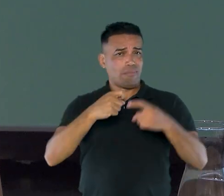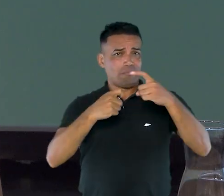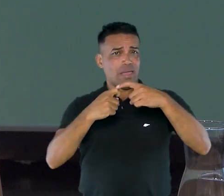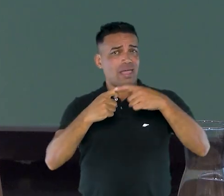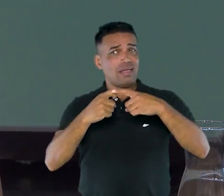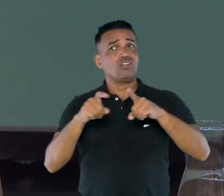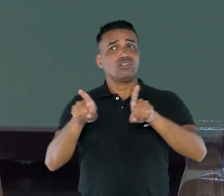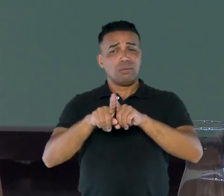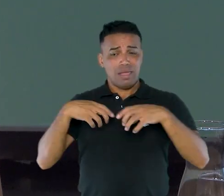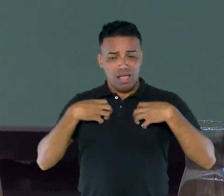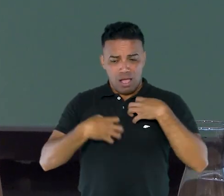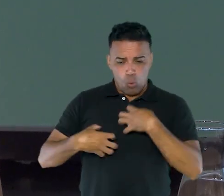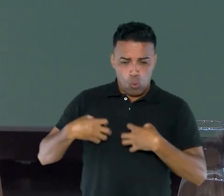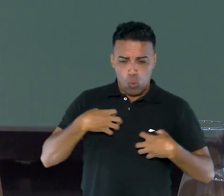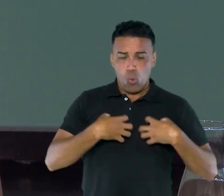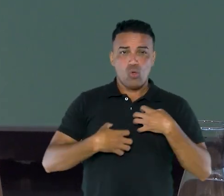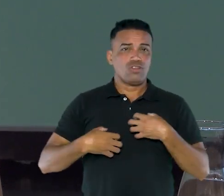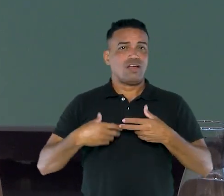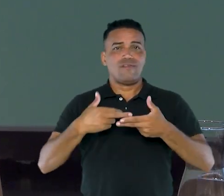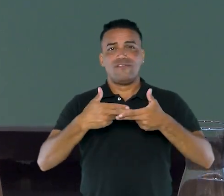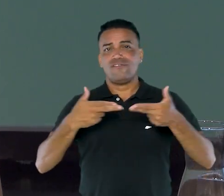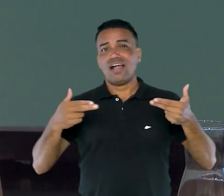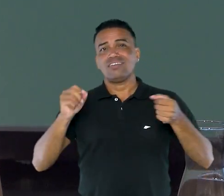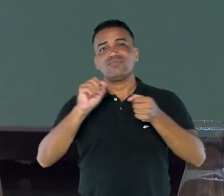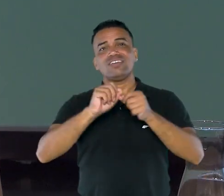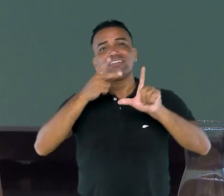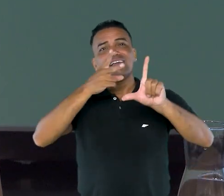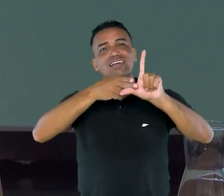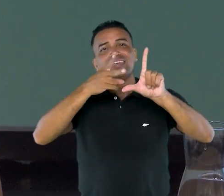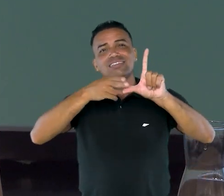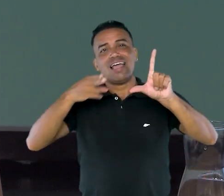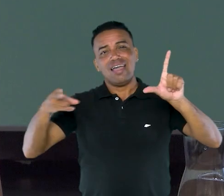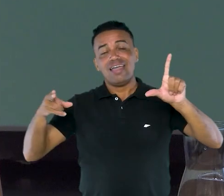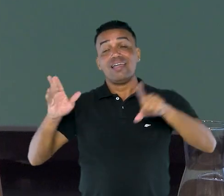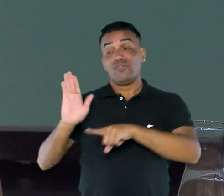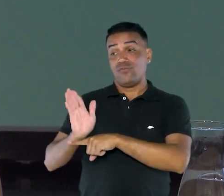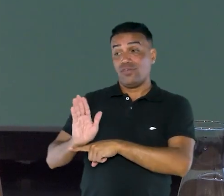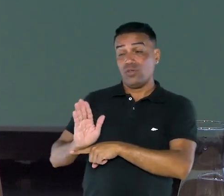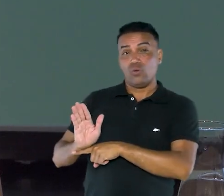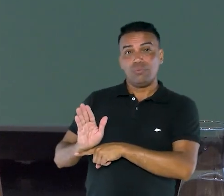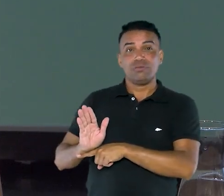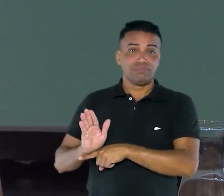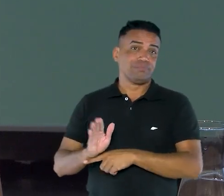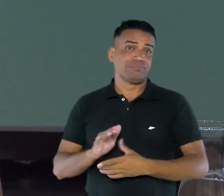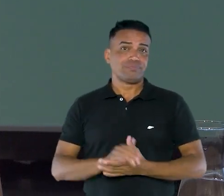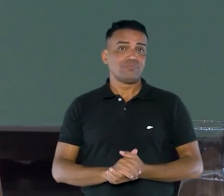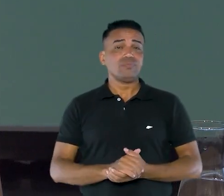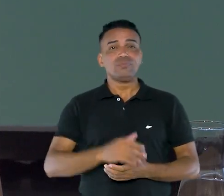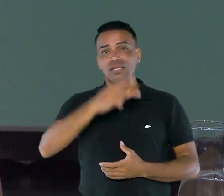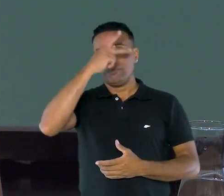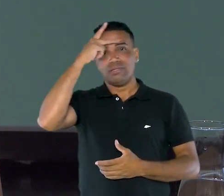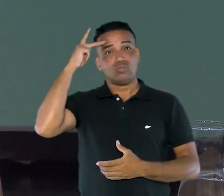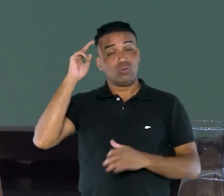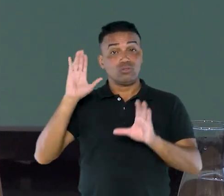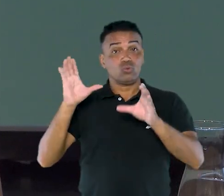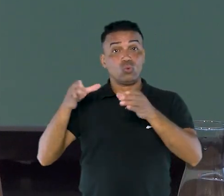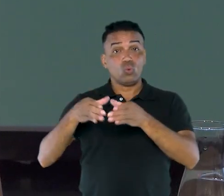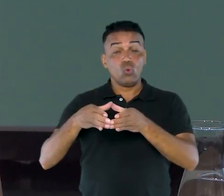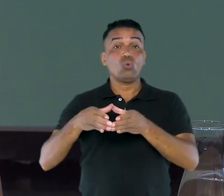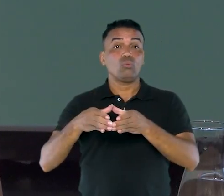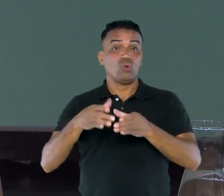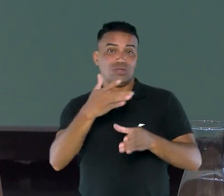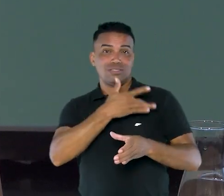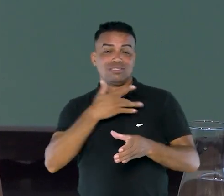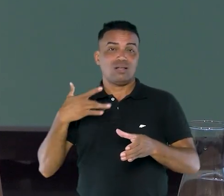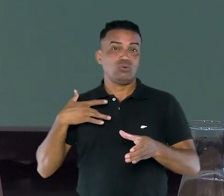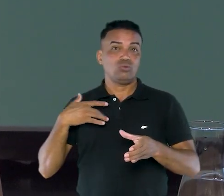ficando angustiada também, fez uma série de TV, fez um filme, talvez você conheça, sobre agentes comunitários de saúde,